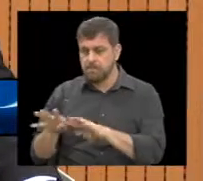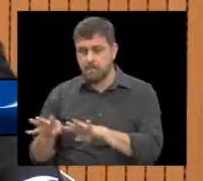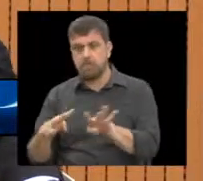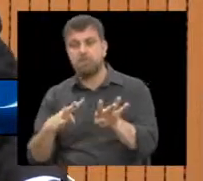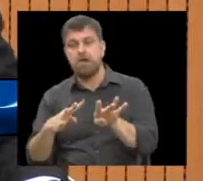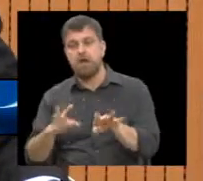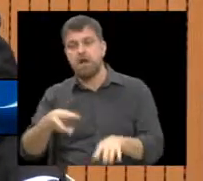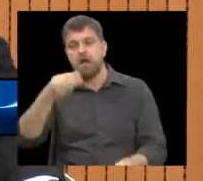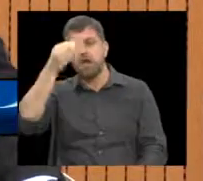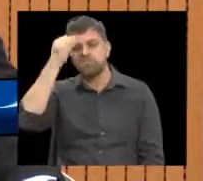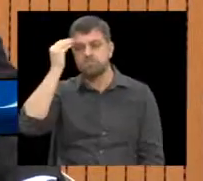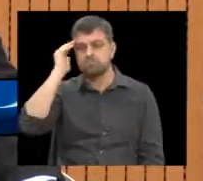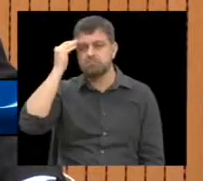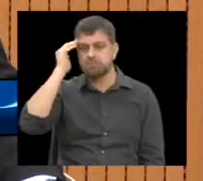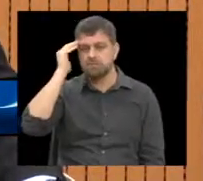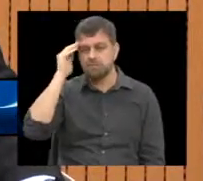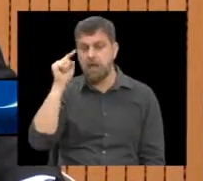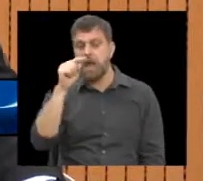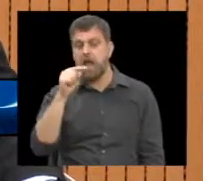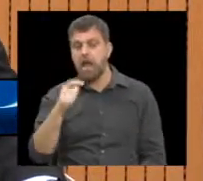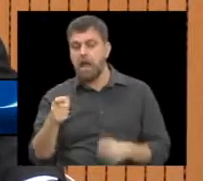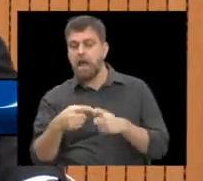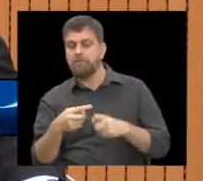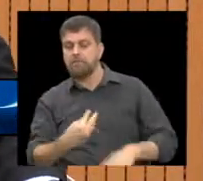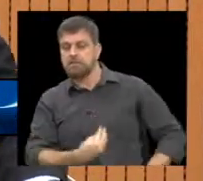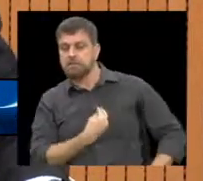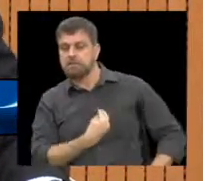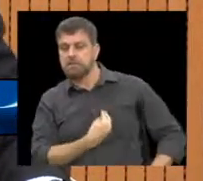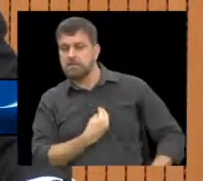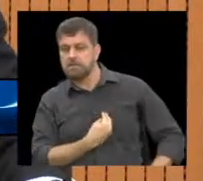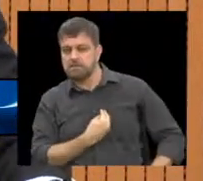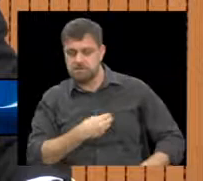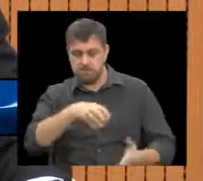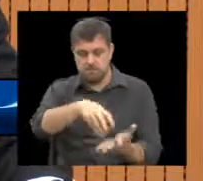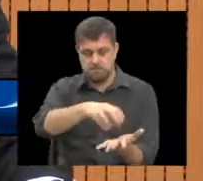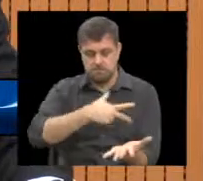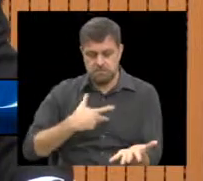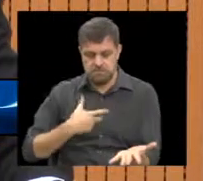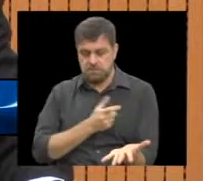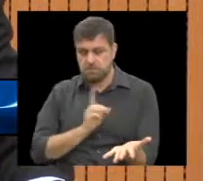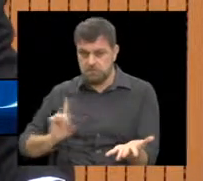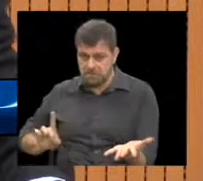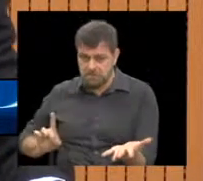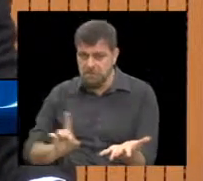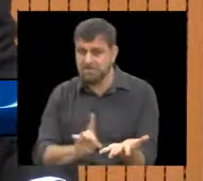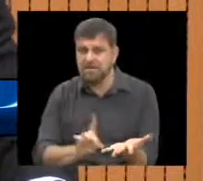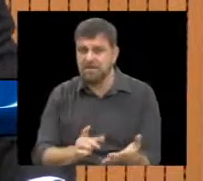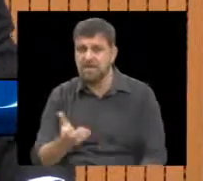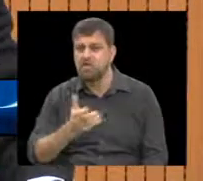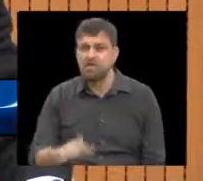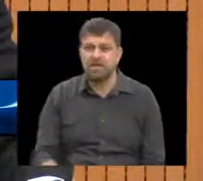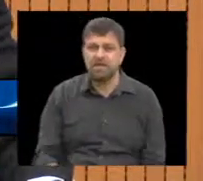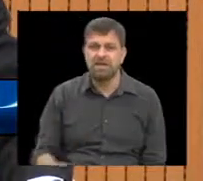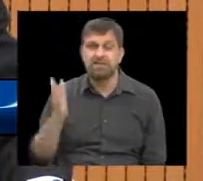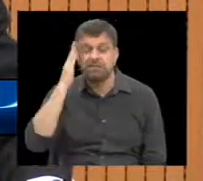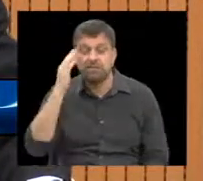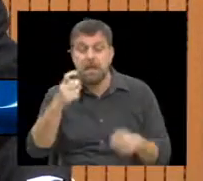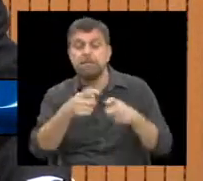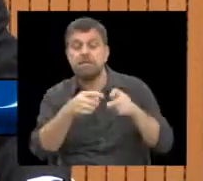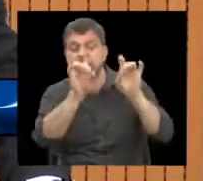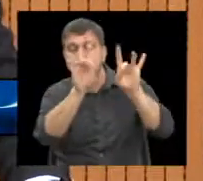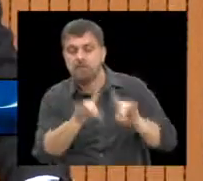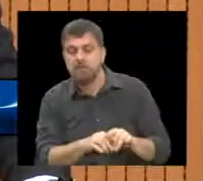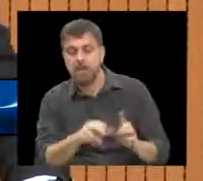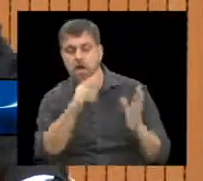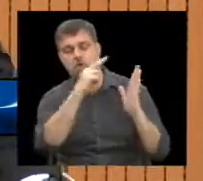transparente população olhar chegar ali no no no centro de saúde eu quero um lojista eu quero está aliás ele